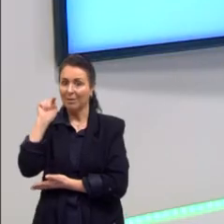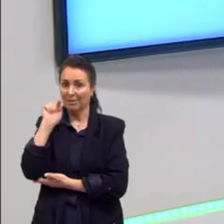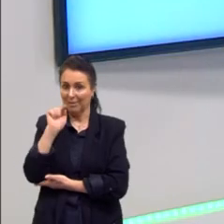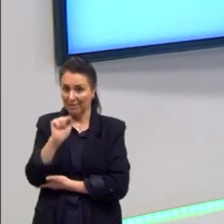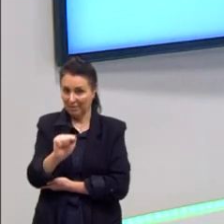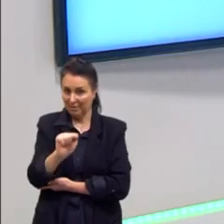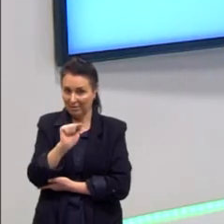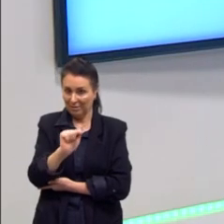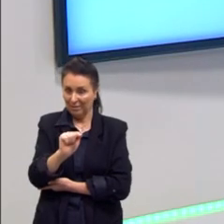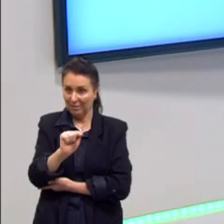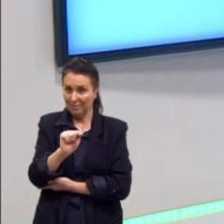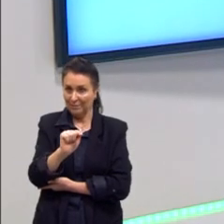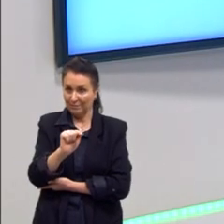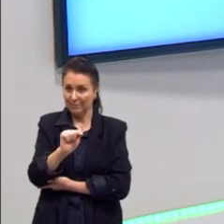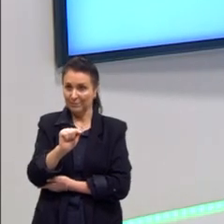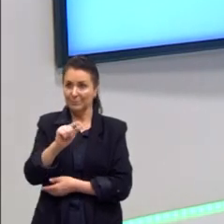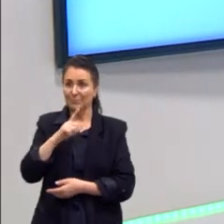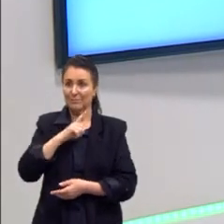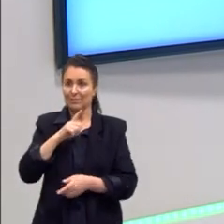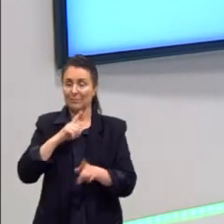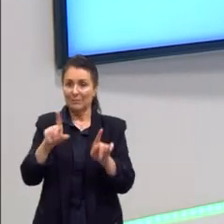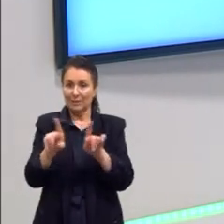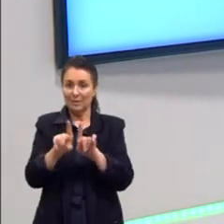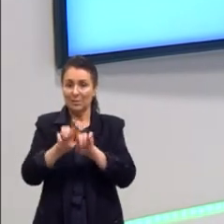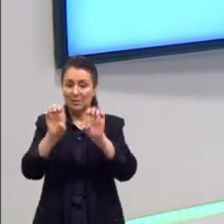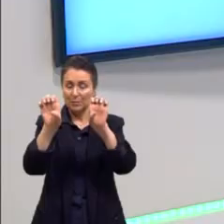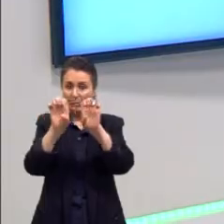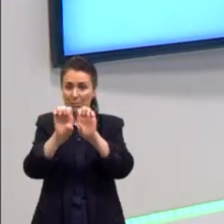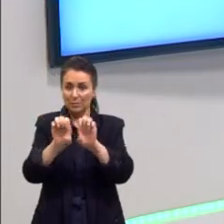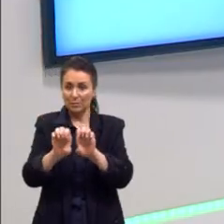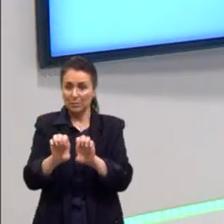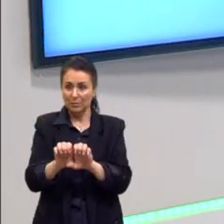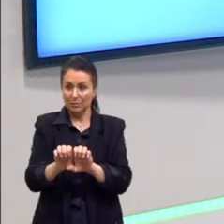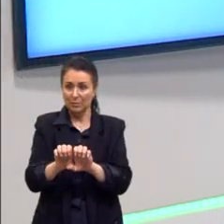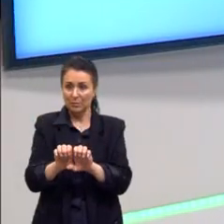não sei que eu tenho a presença de duas carbonillas na mesma estrutura